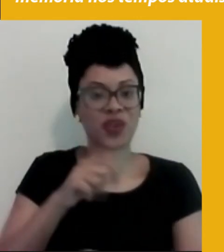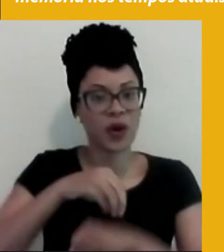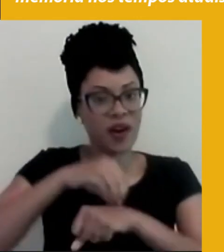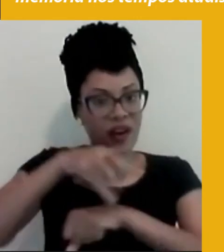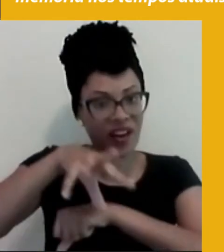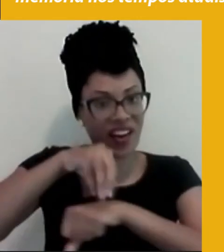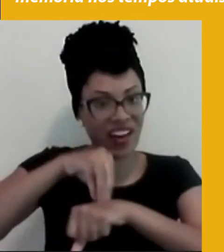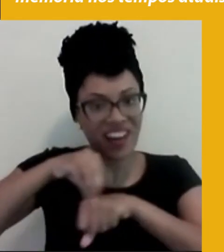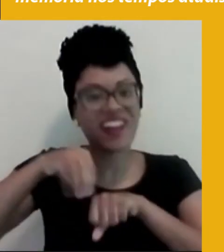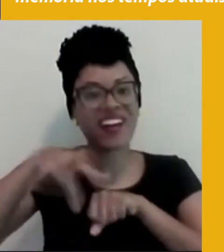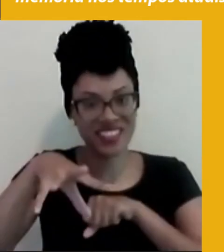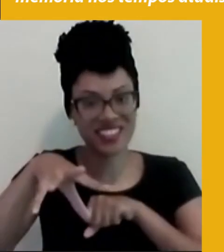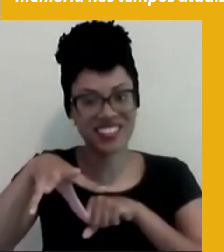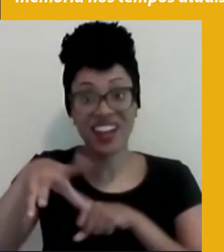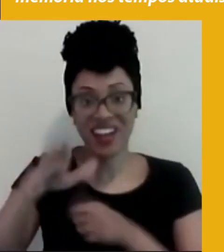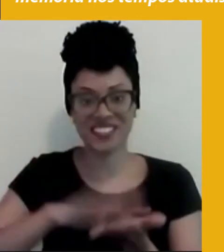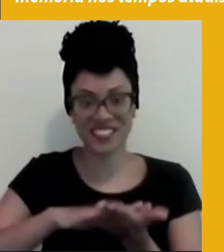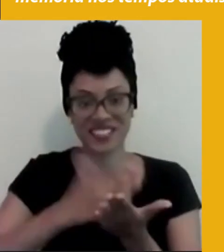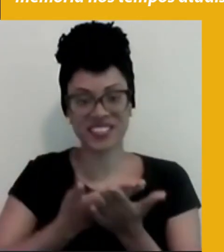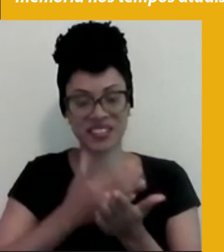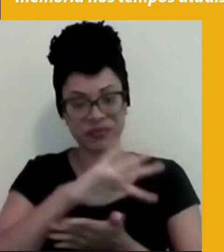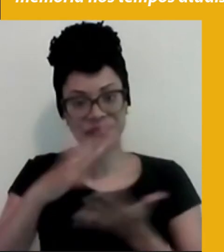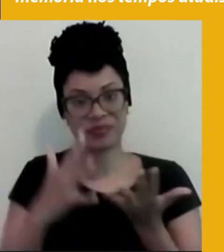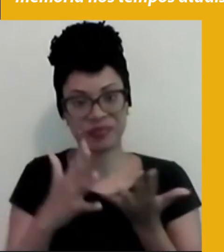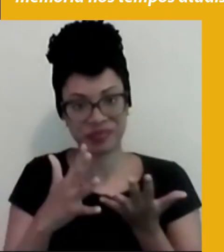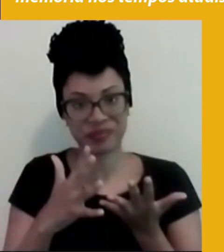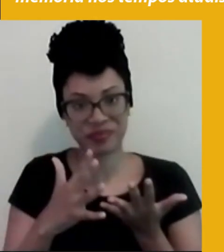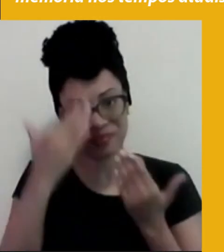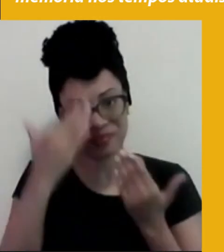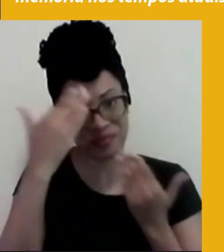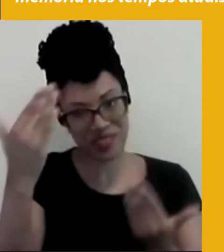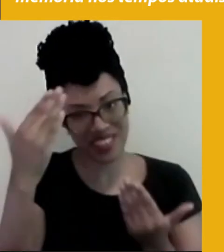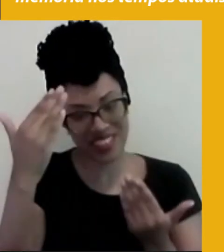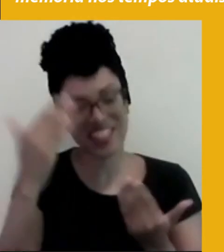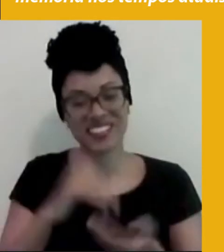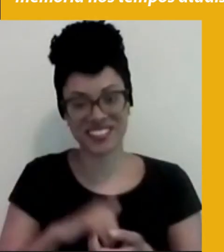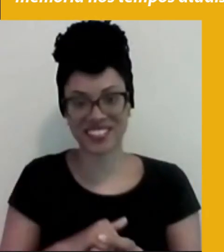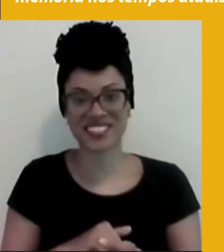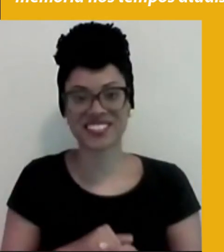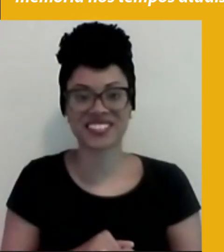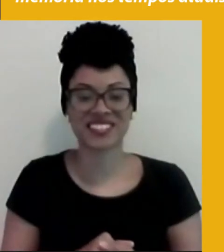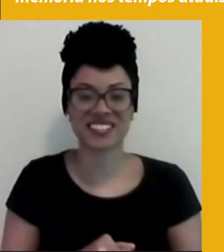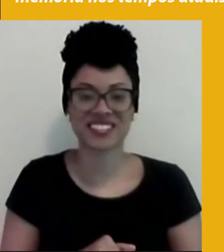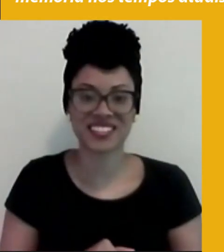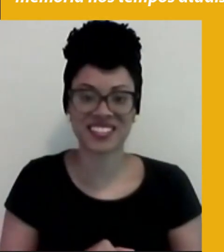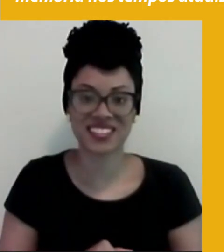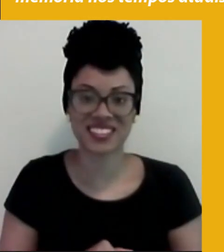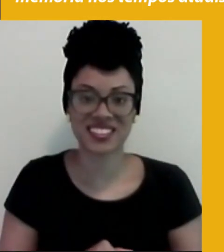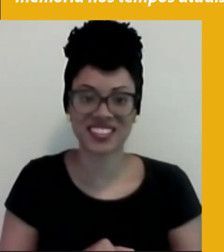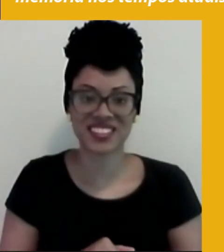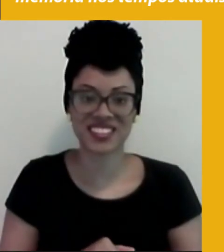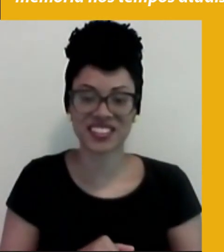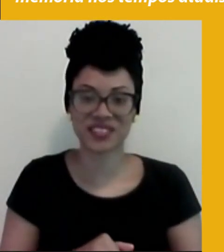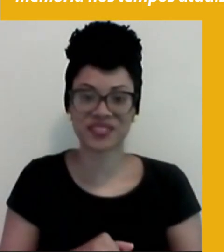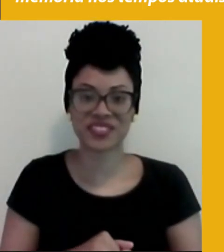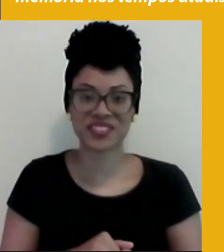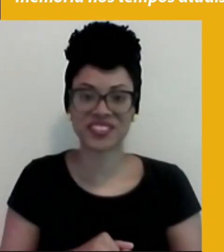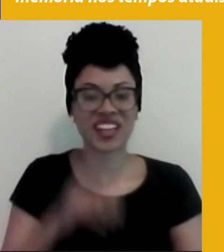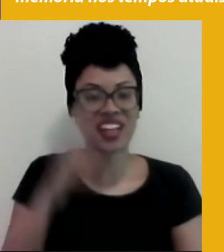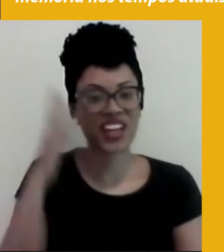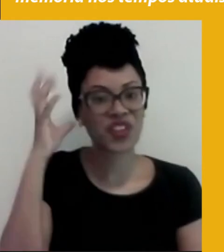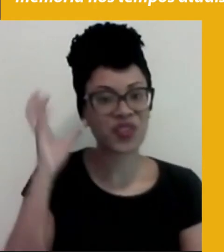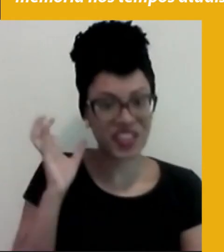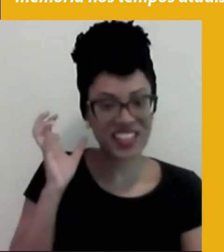As intérpretes, né? Sim. Muito obrigado. É sim. Obrigado mesmo. Axé, Luanária, axé,